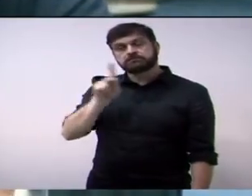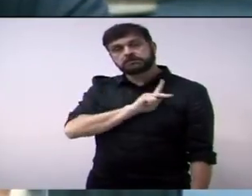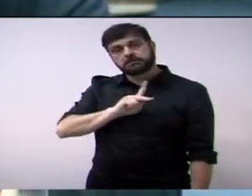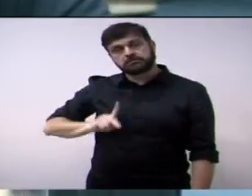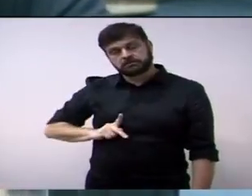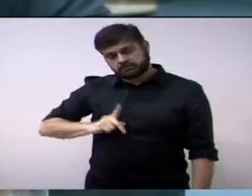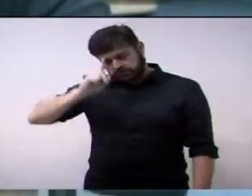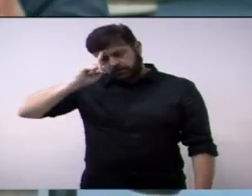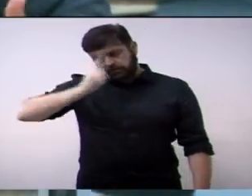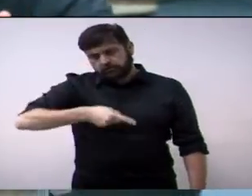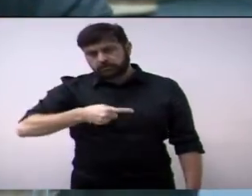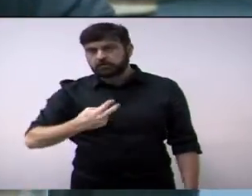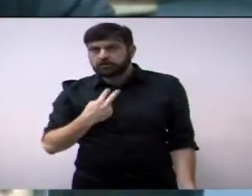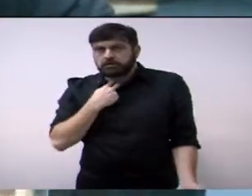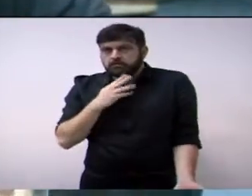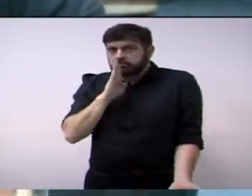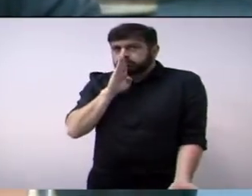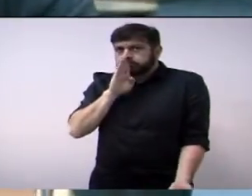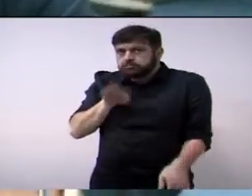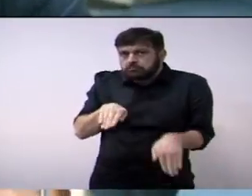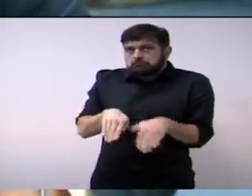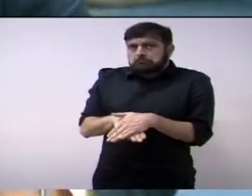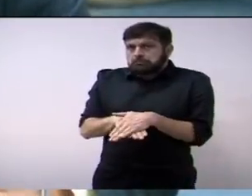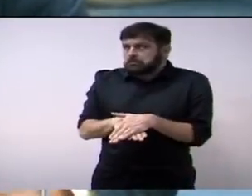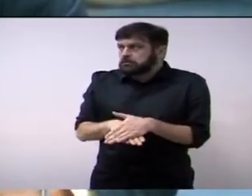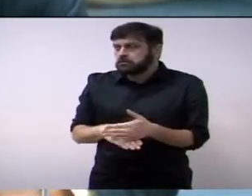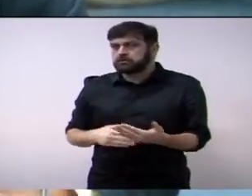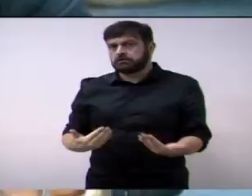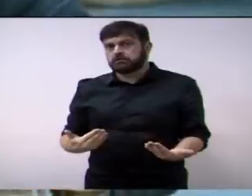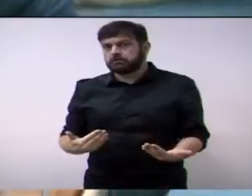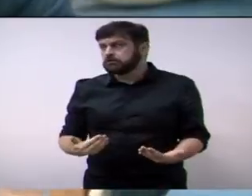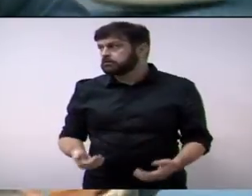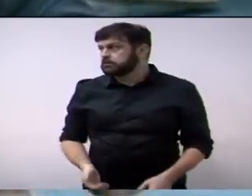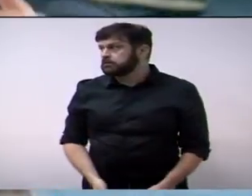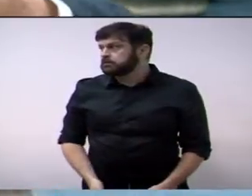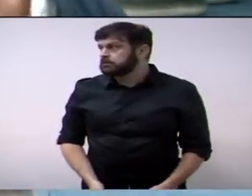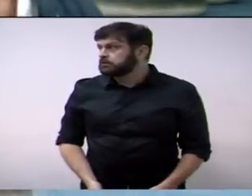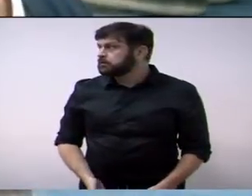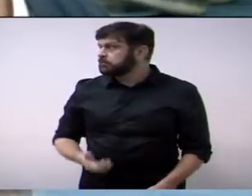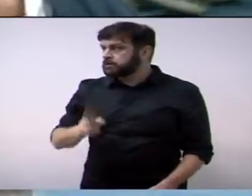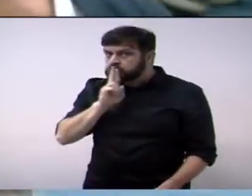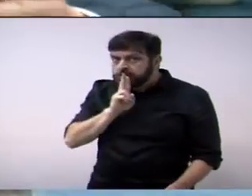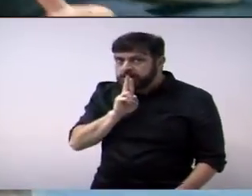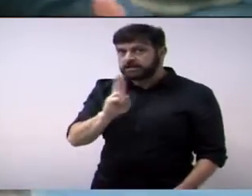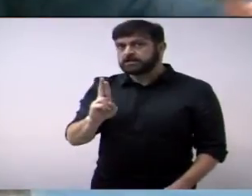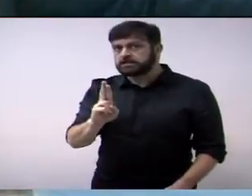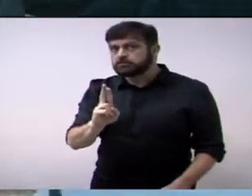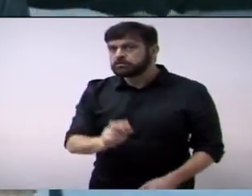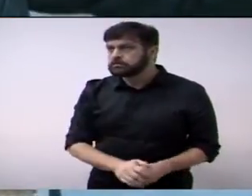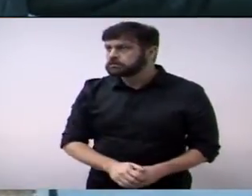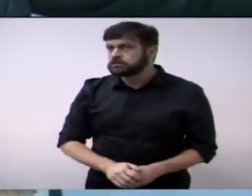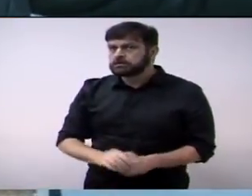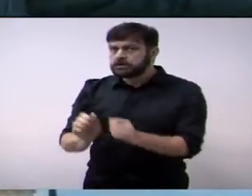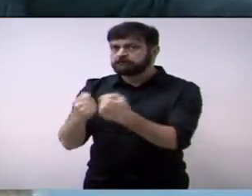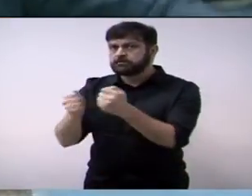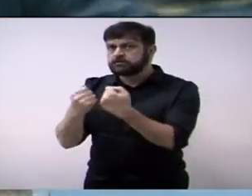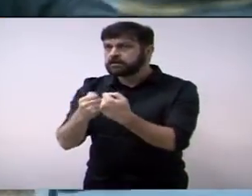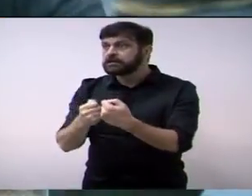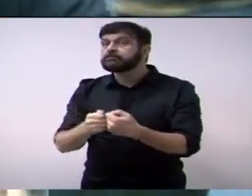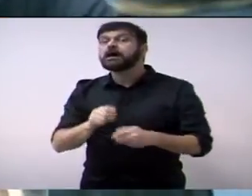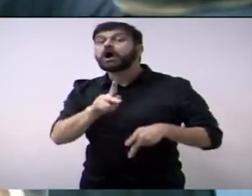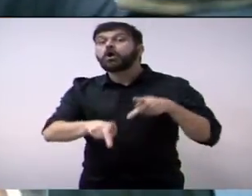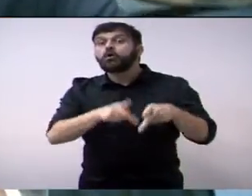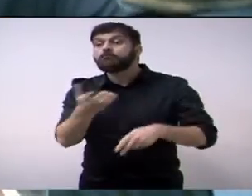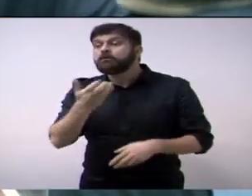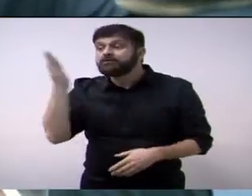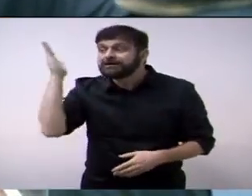até autoritária, não permitiu que este vereador falasse, não falar aqui para os colegas e responder apenas o vereador Fiorella, mas para a população, para